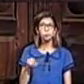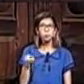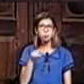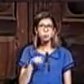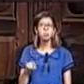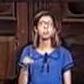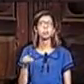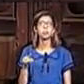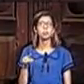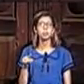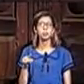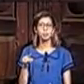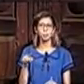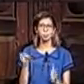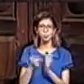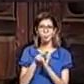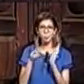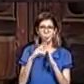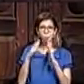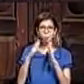específico em relação a um caso.